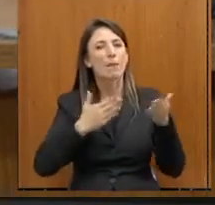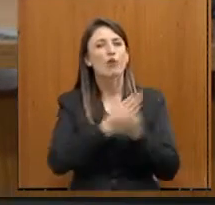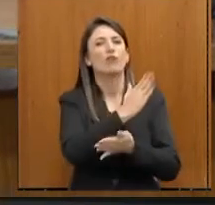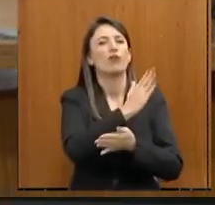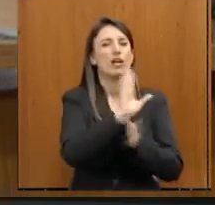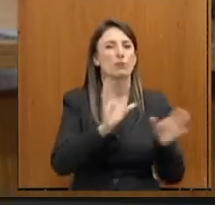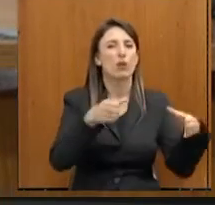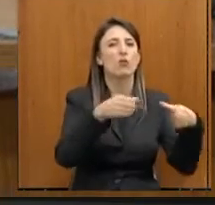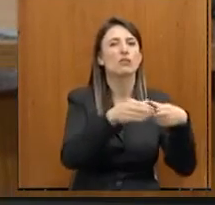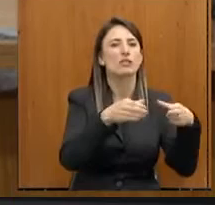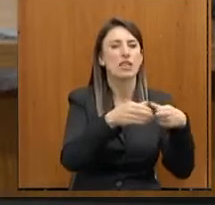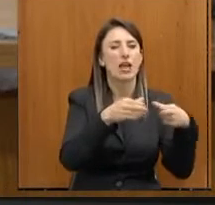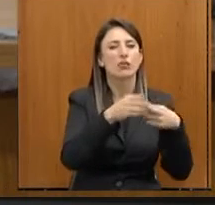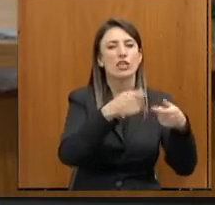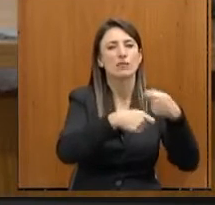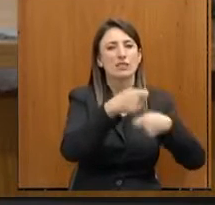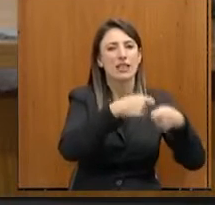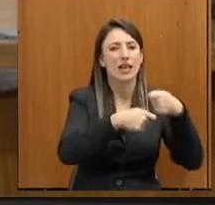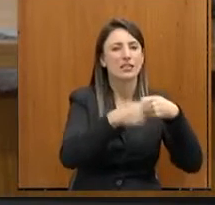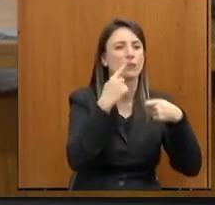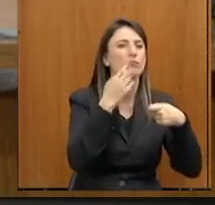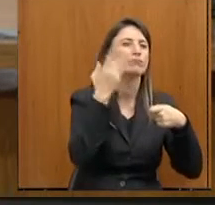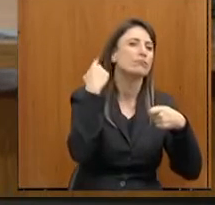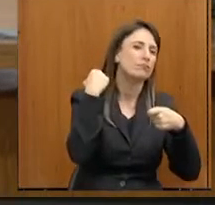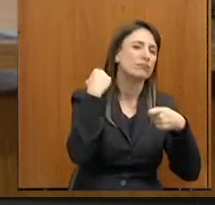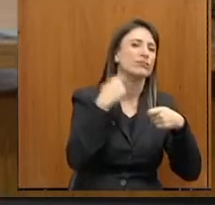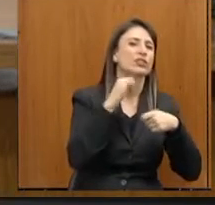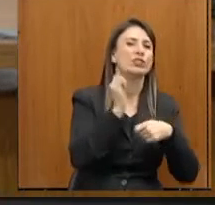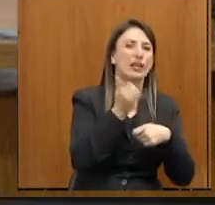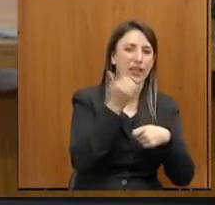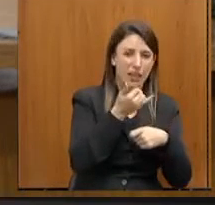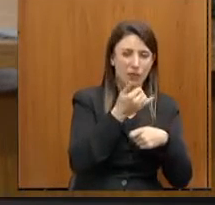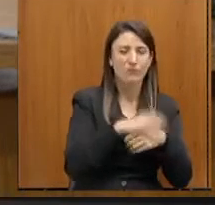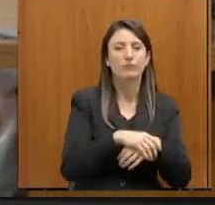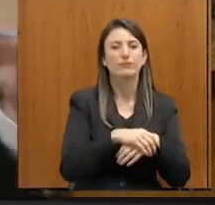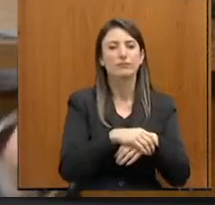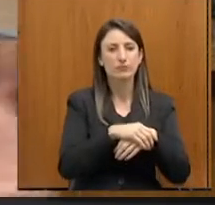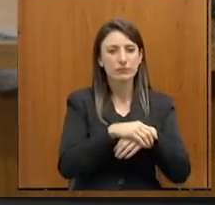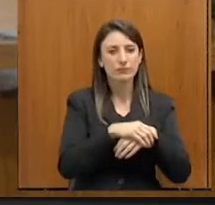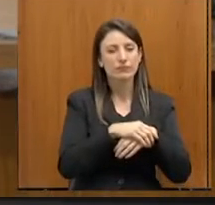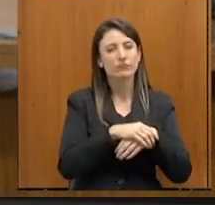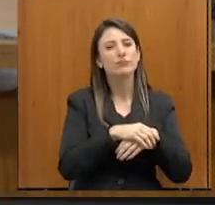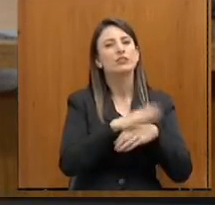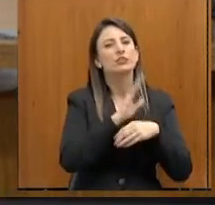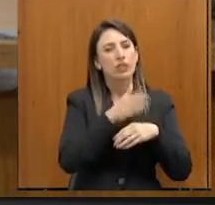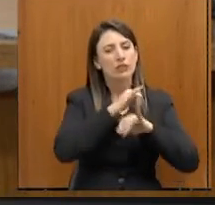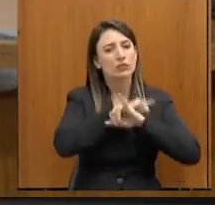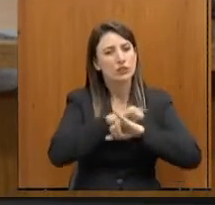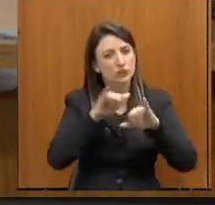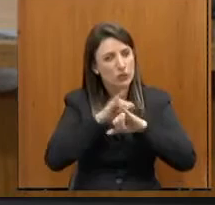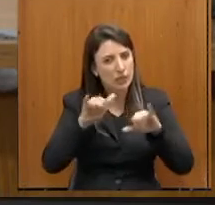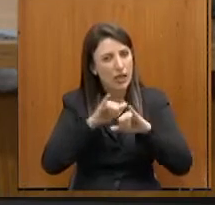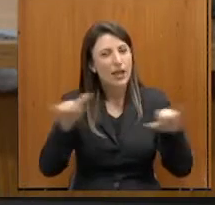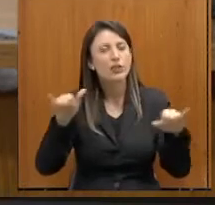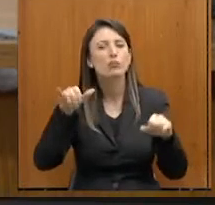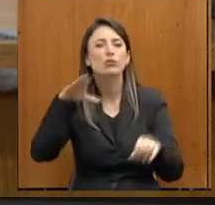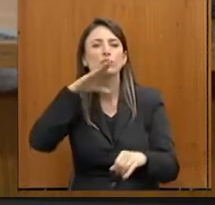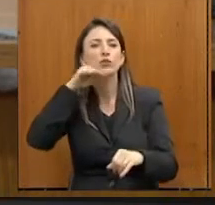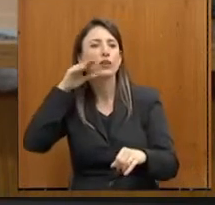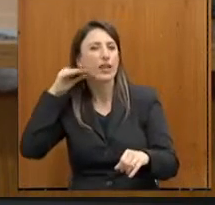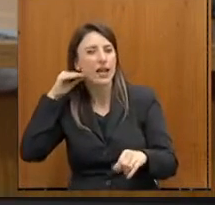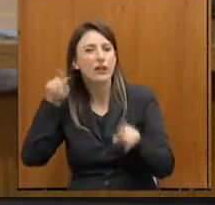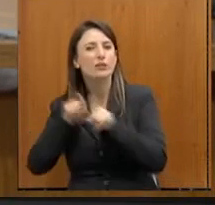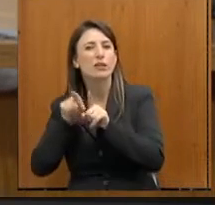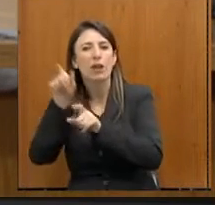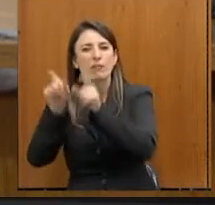conselho de administração em Janeiro Oi e ele foi divulgado aos nossos funcionários e aos